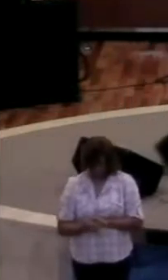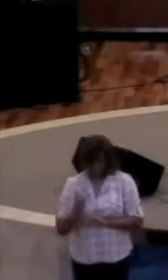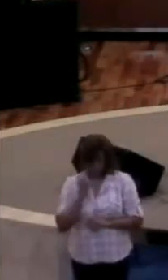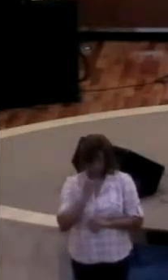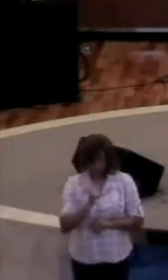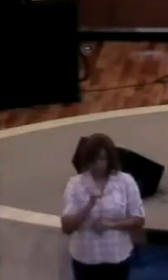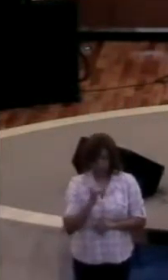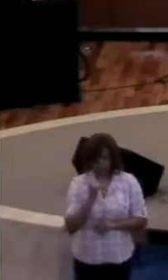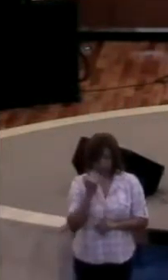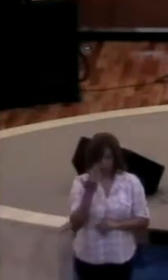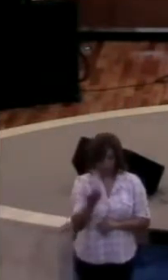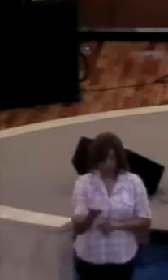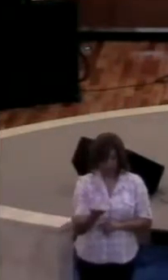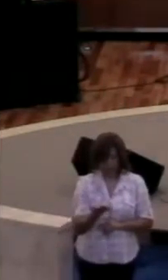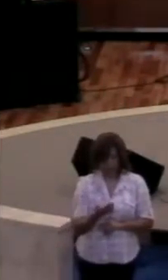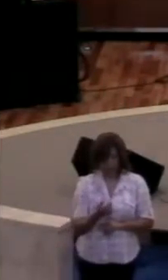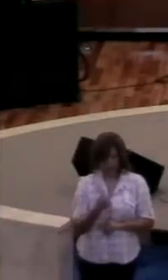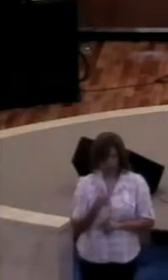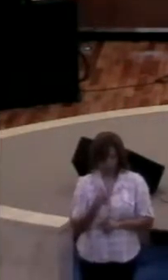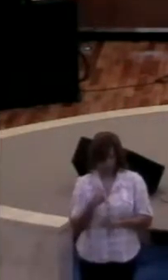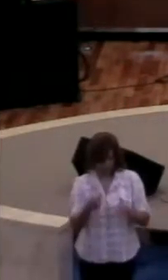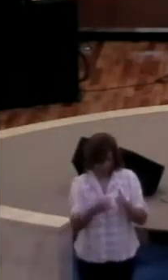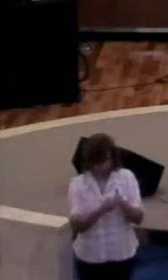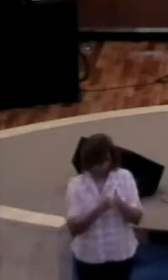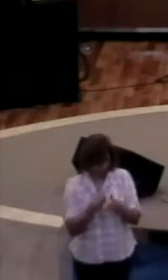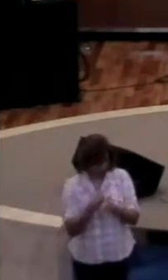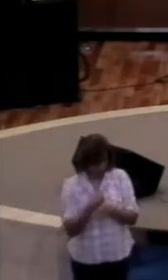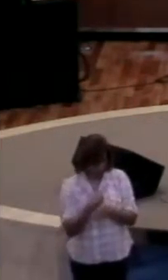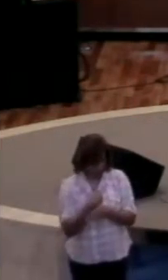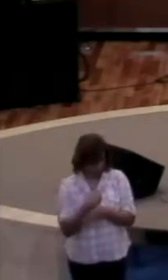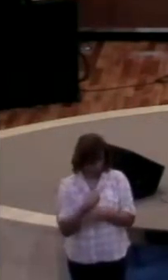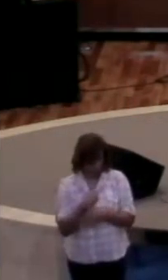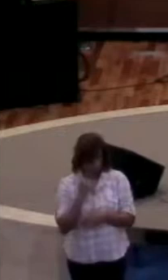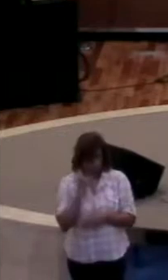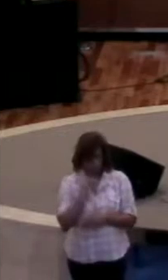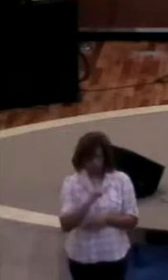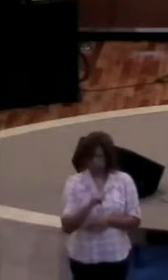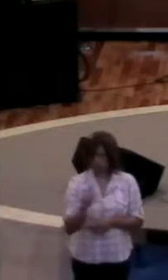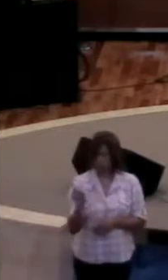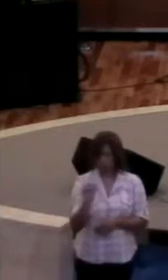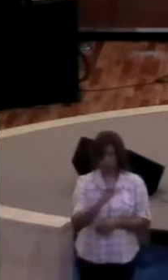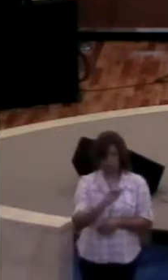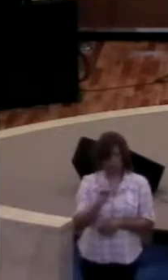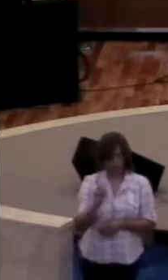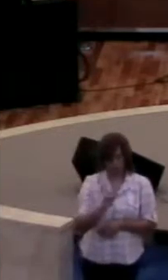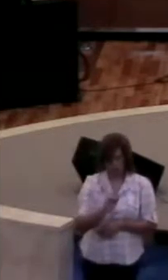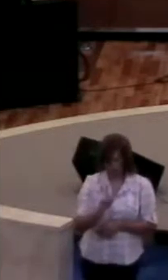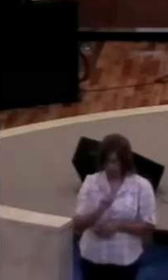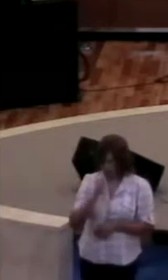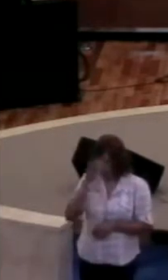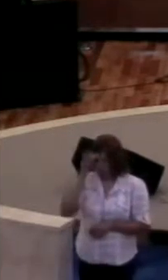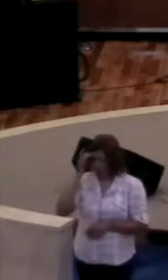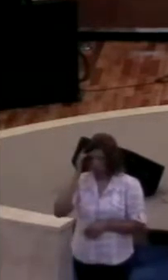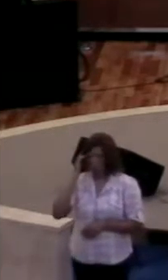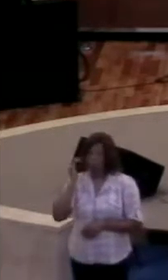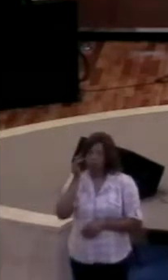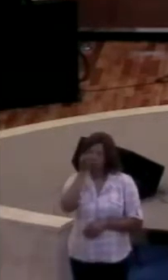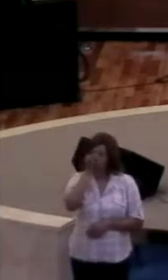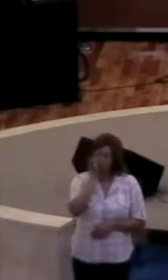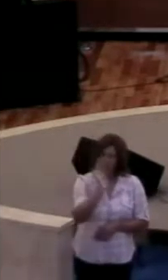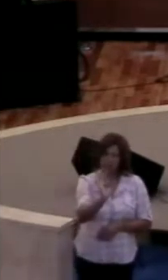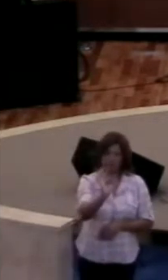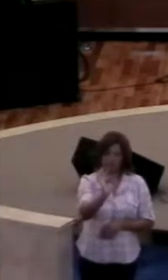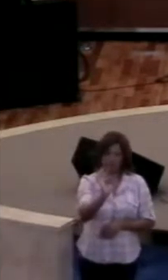mim, quem foi? Mas eu falei, não, foi o Fernando.